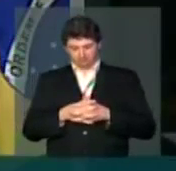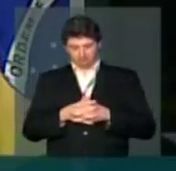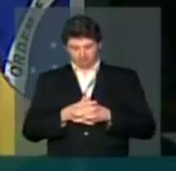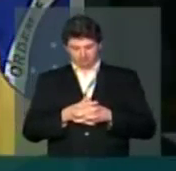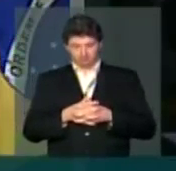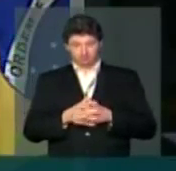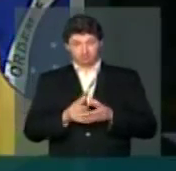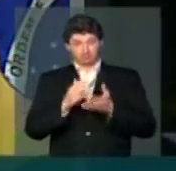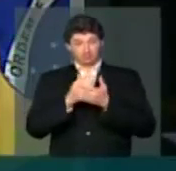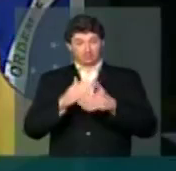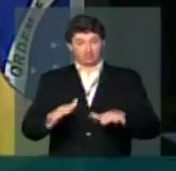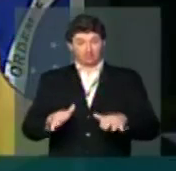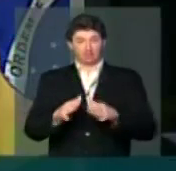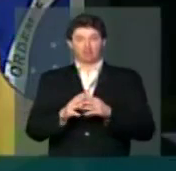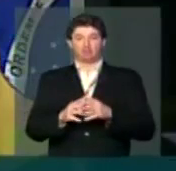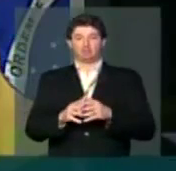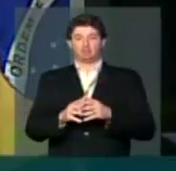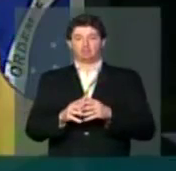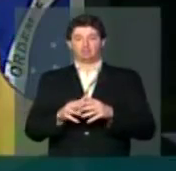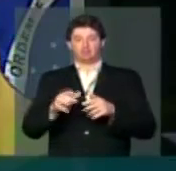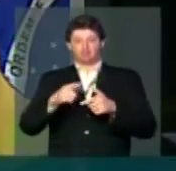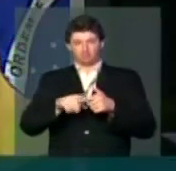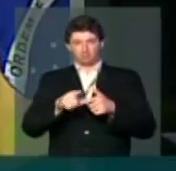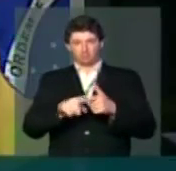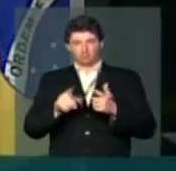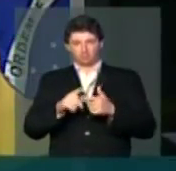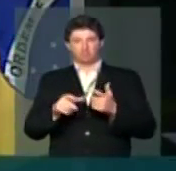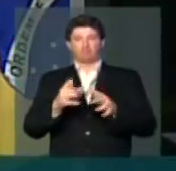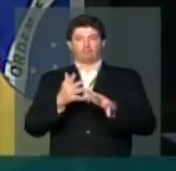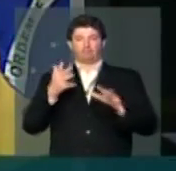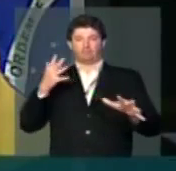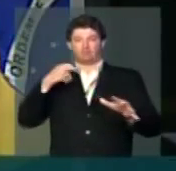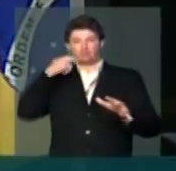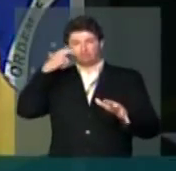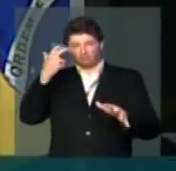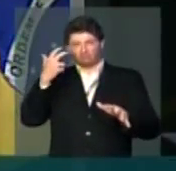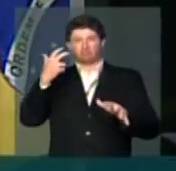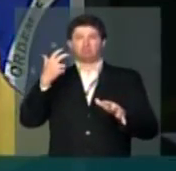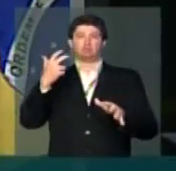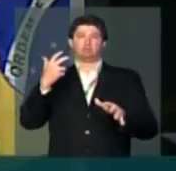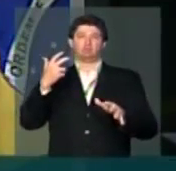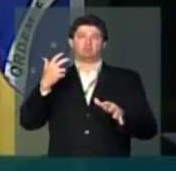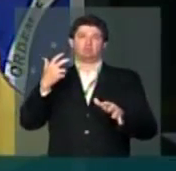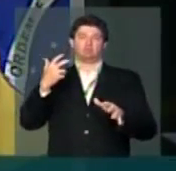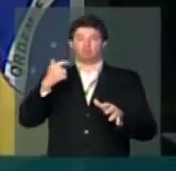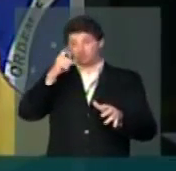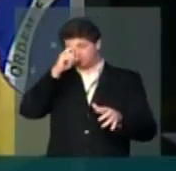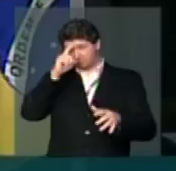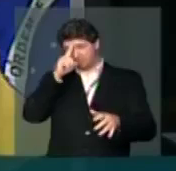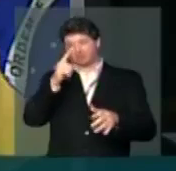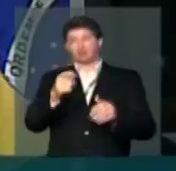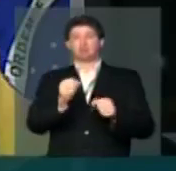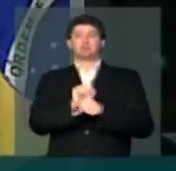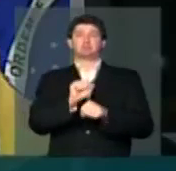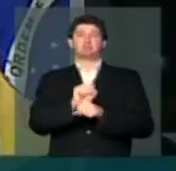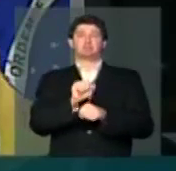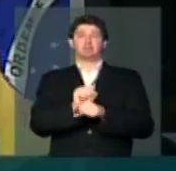precisamos acabar com as filas da vergonha por atendimento à saúde, exames, remédios e